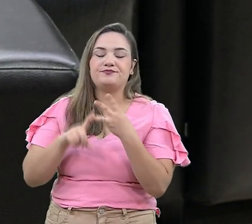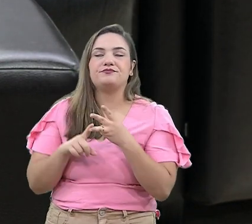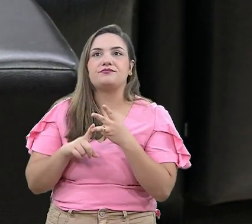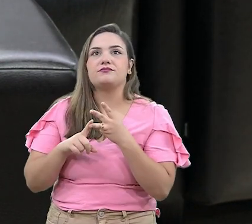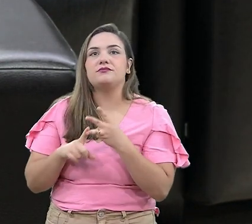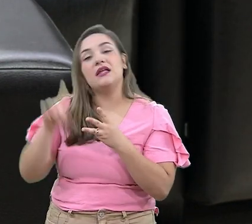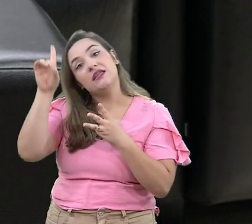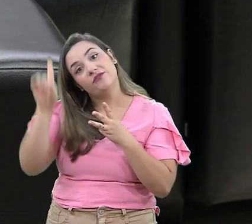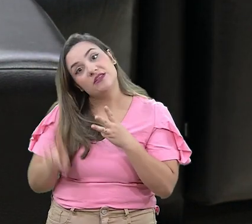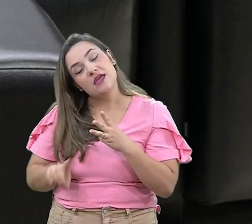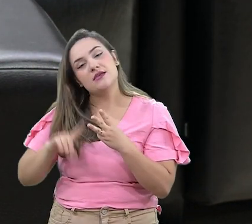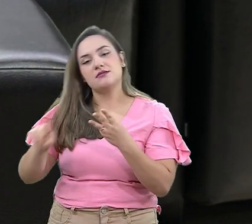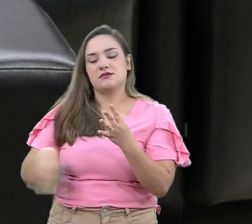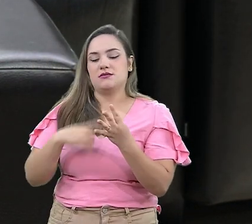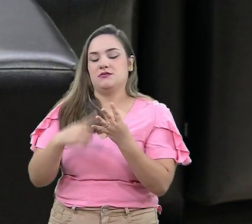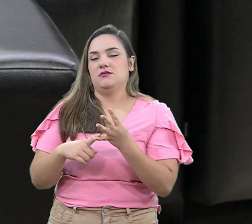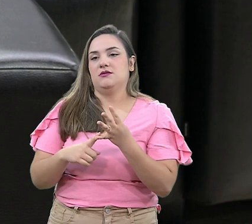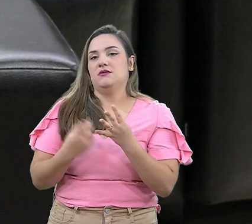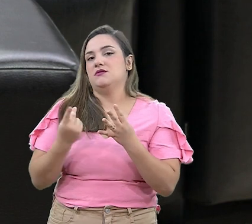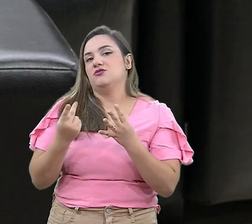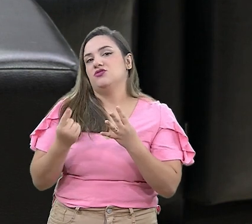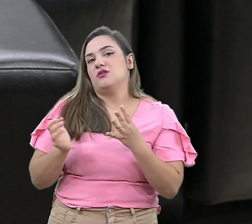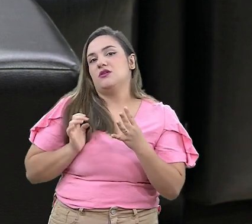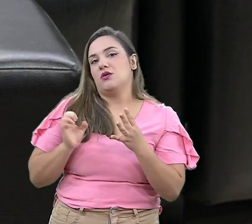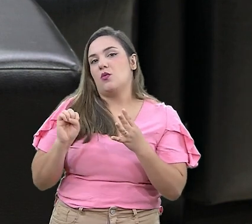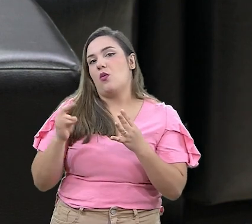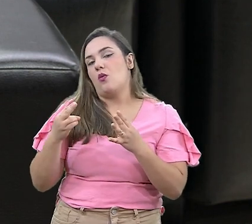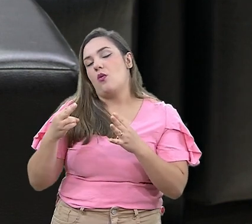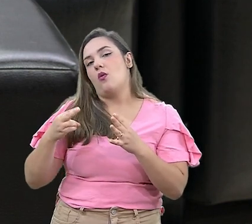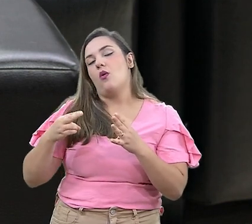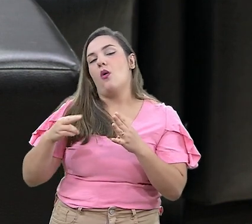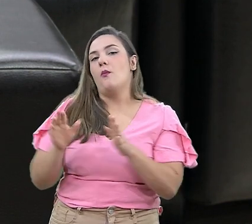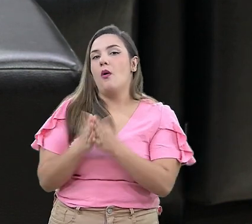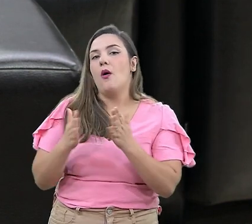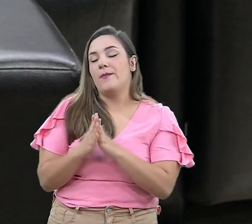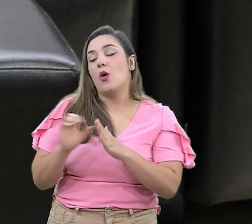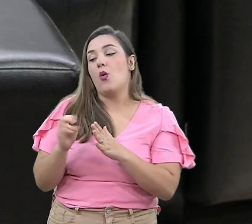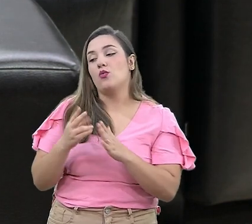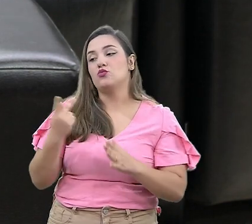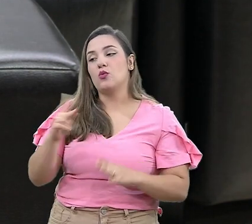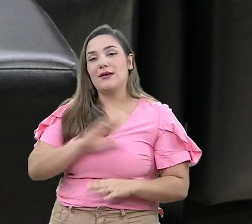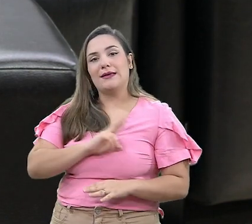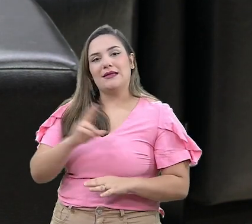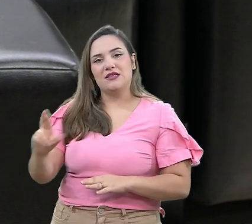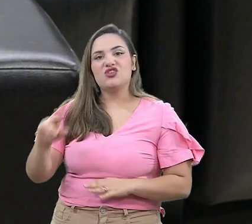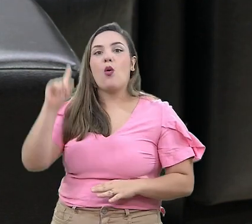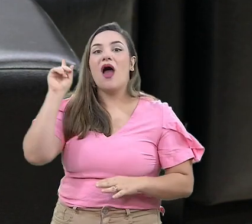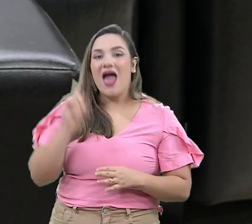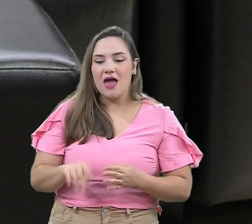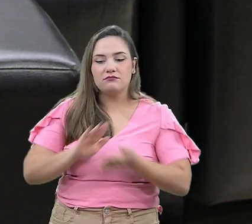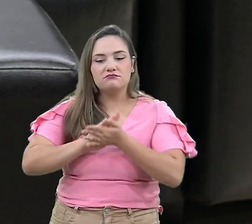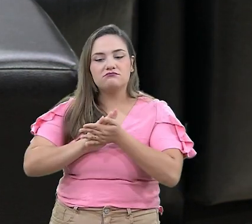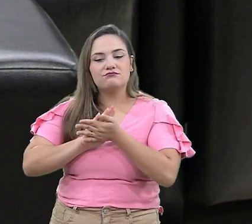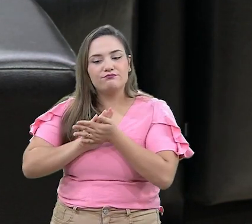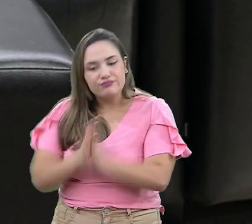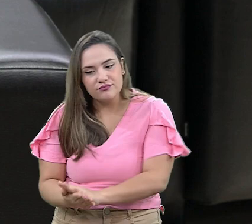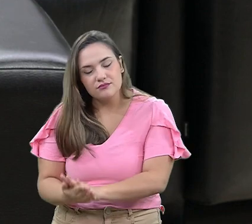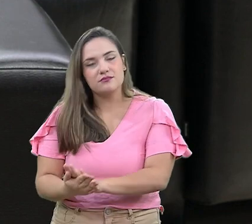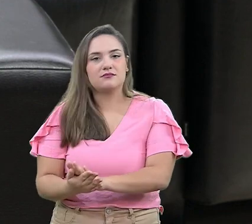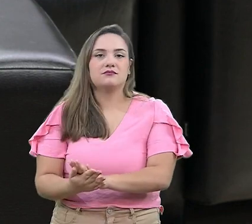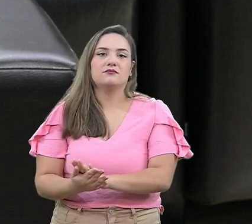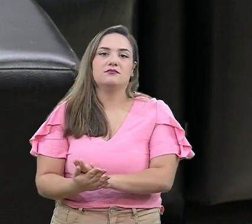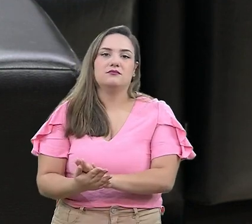deficiência, a sua condição social, a sua religião, eu estou praticando um ato